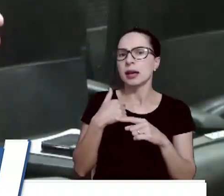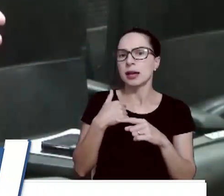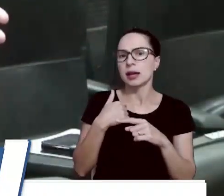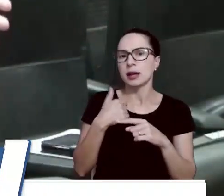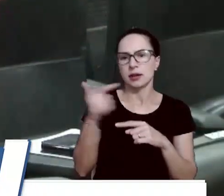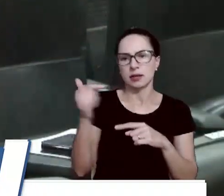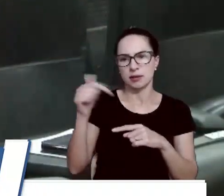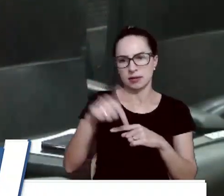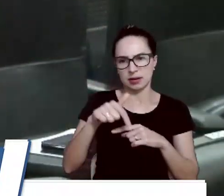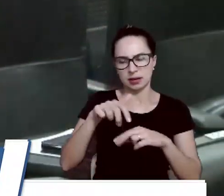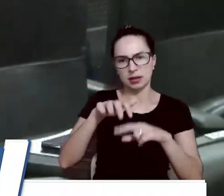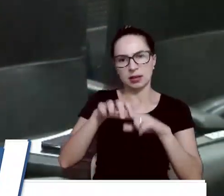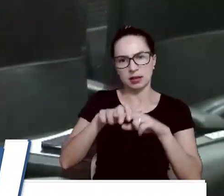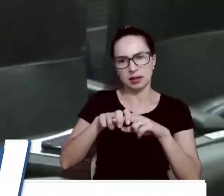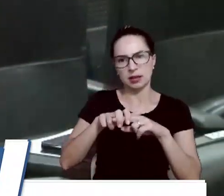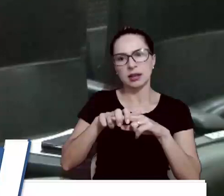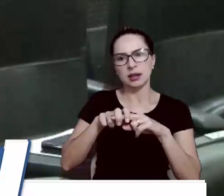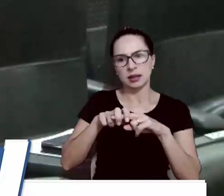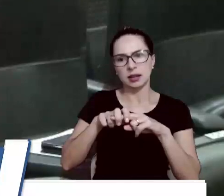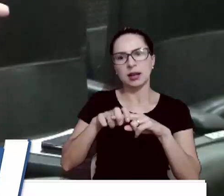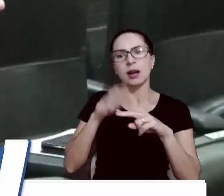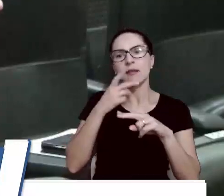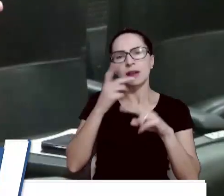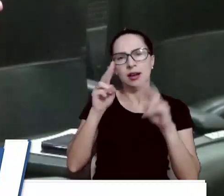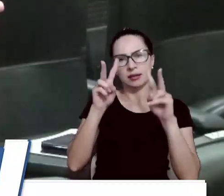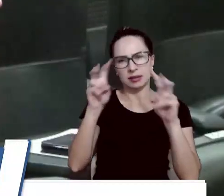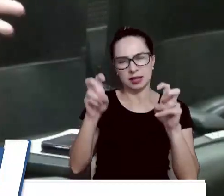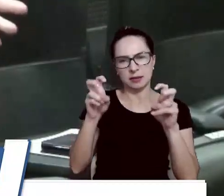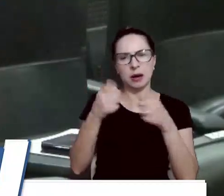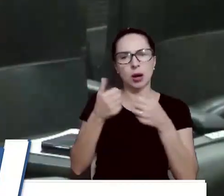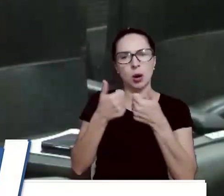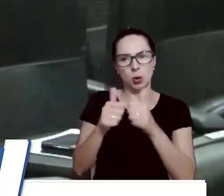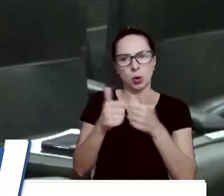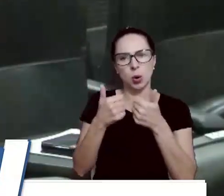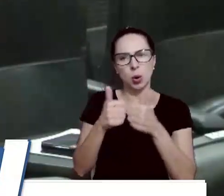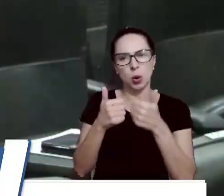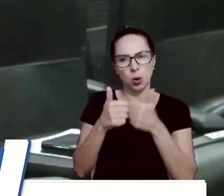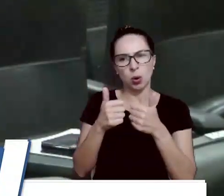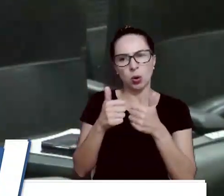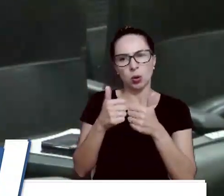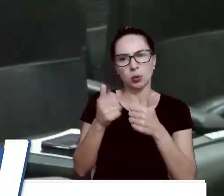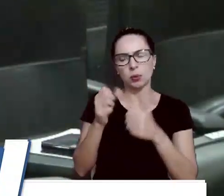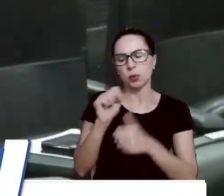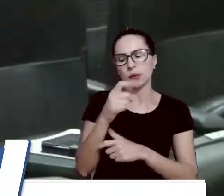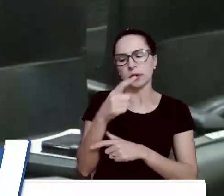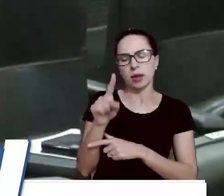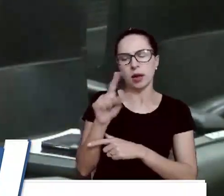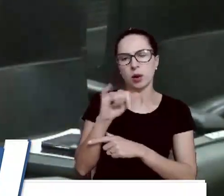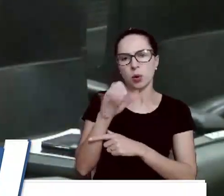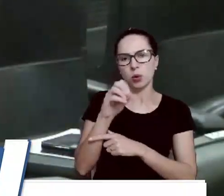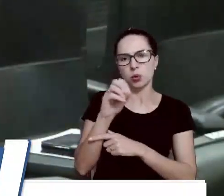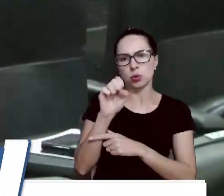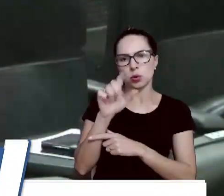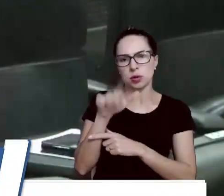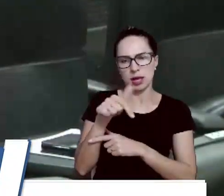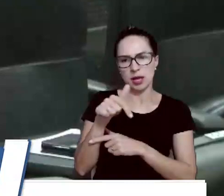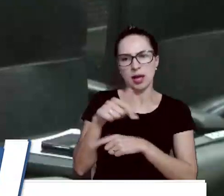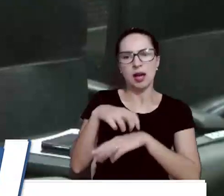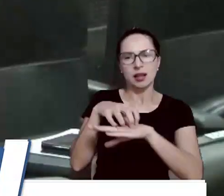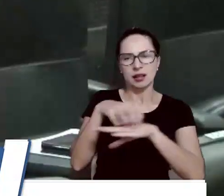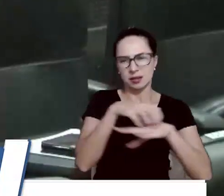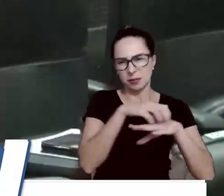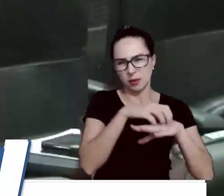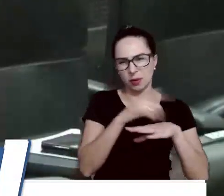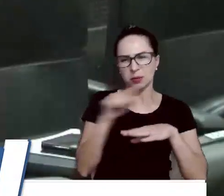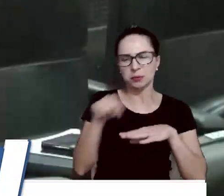cadeira, falando sobre esse tema de São José, de transporte público, e a Câmara Municipal ali atrás,